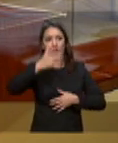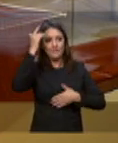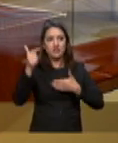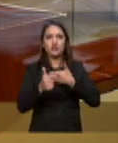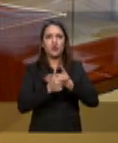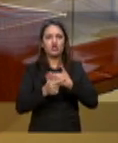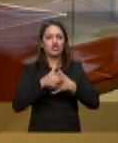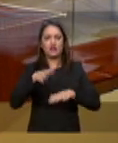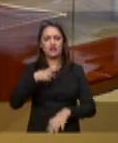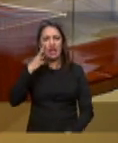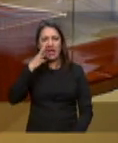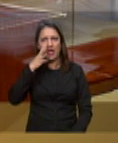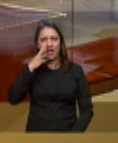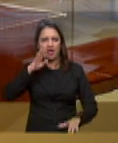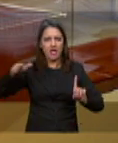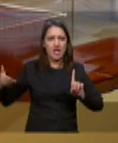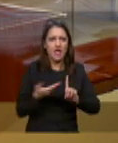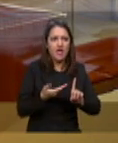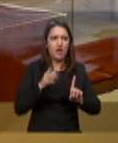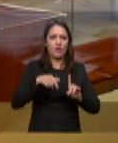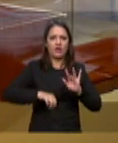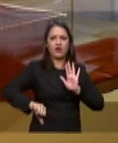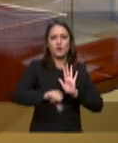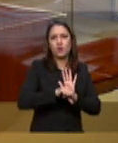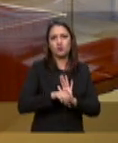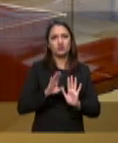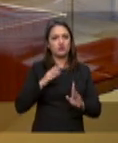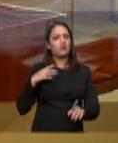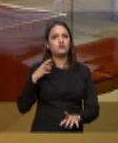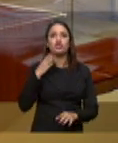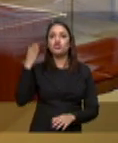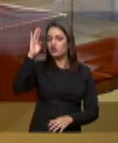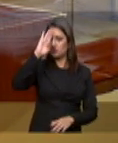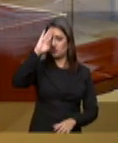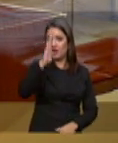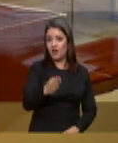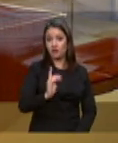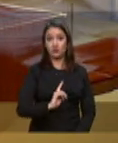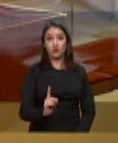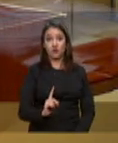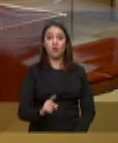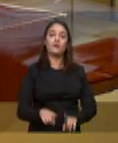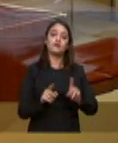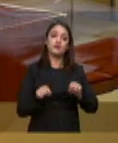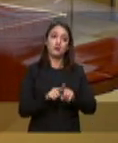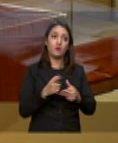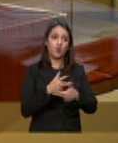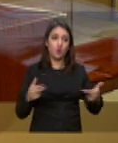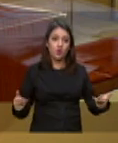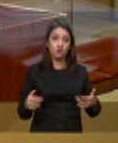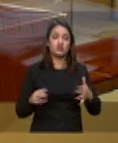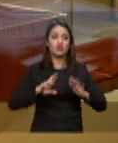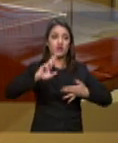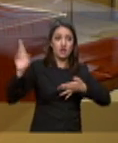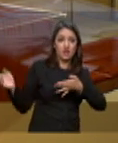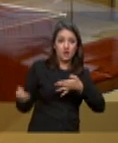de réu numa ação penal. Há também o aspecto de dispêndio de recursos públicos, que nós podemos trazer aqui,